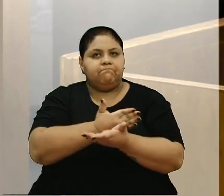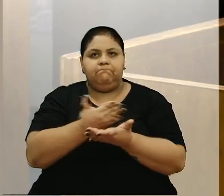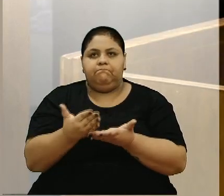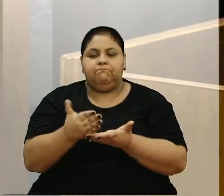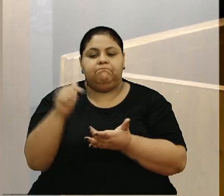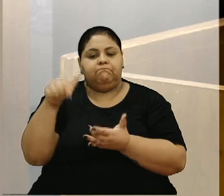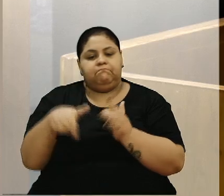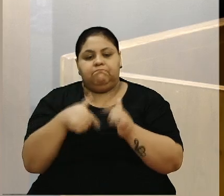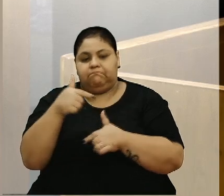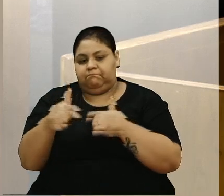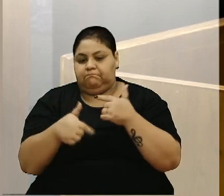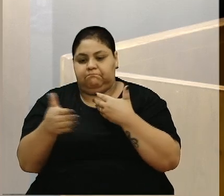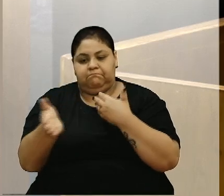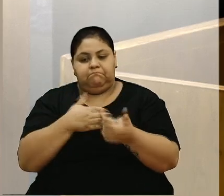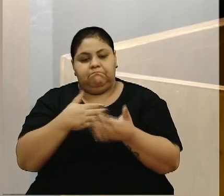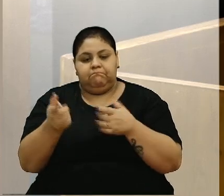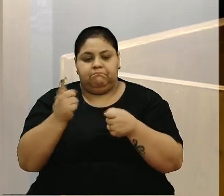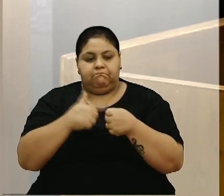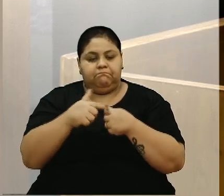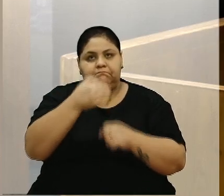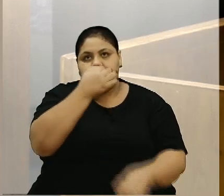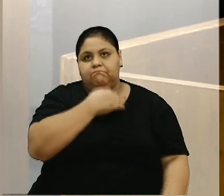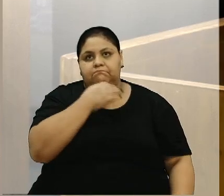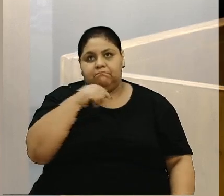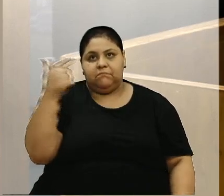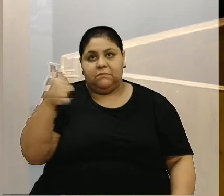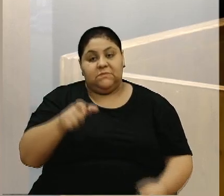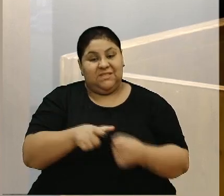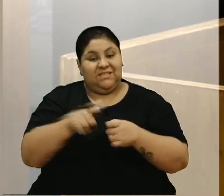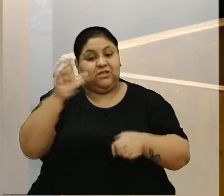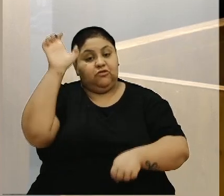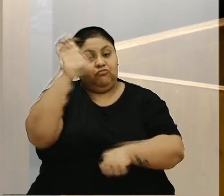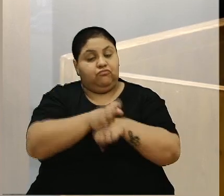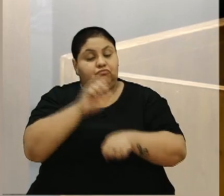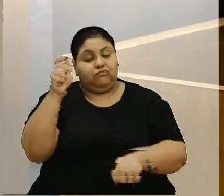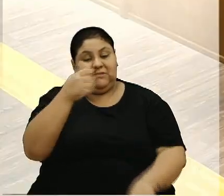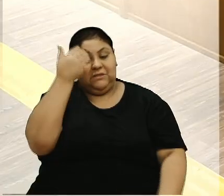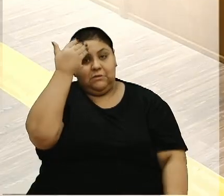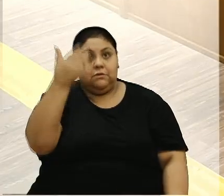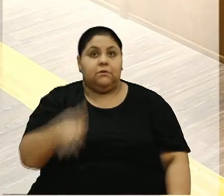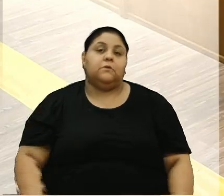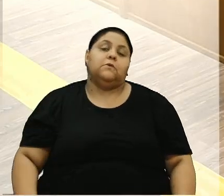atuando em qualquer cidade. É Caxias do Sul, a segunda maior do estado do Rio Grande do Sul. Obrigado, presidente.